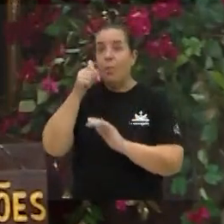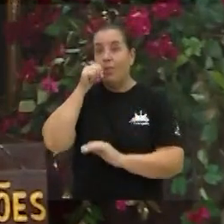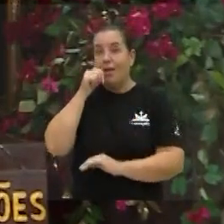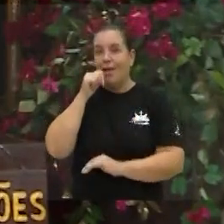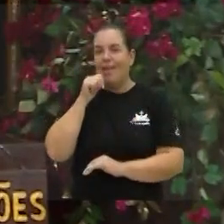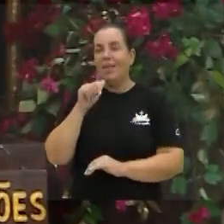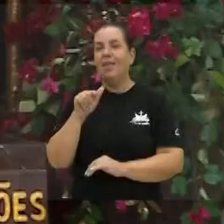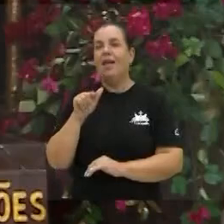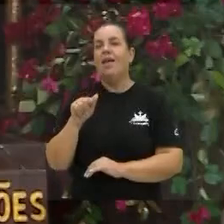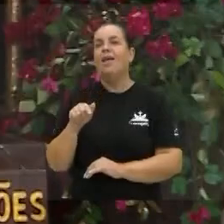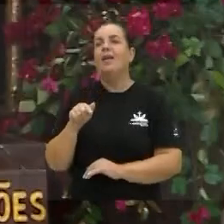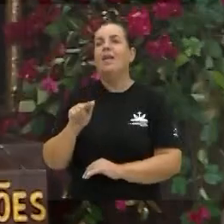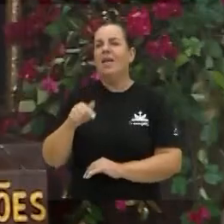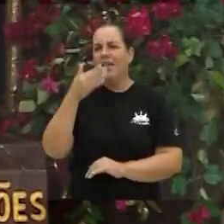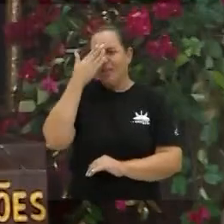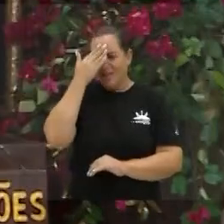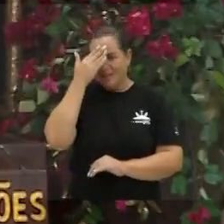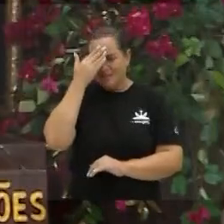um tanto